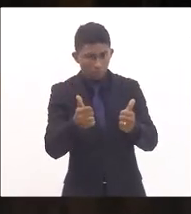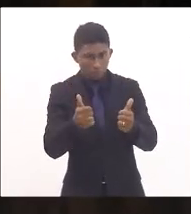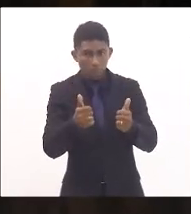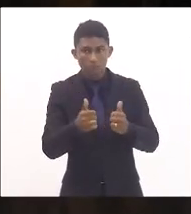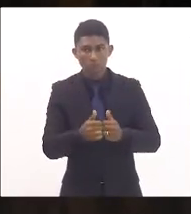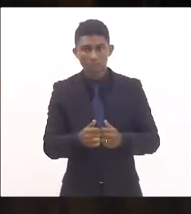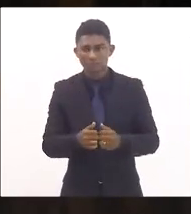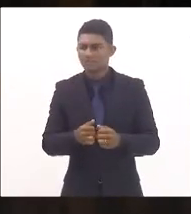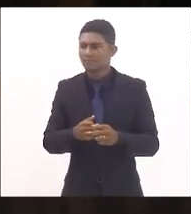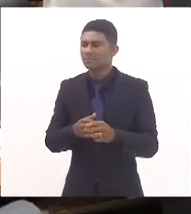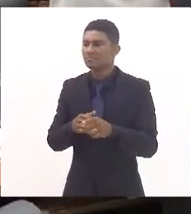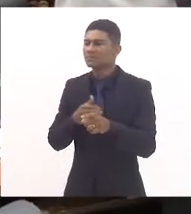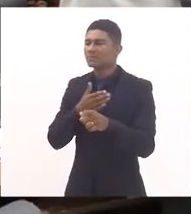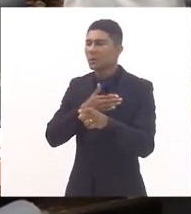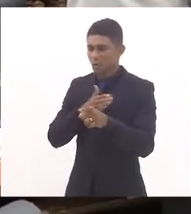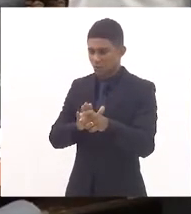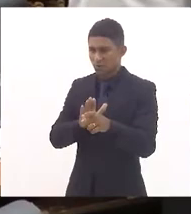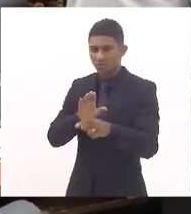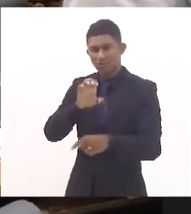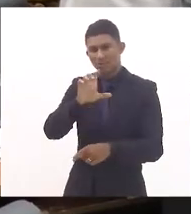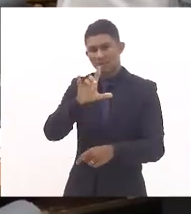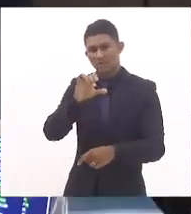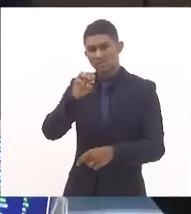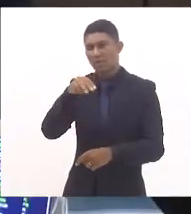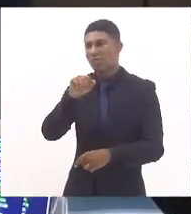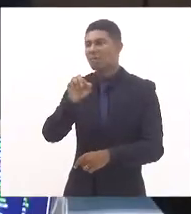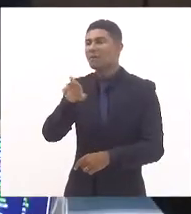Não gostou, deputado Eliamar?